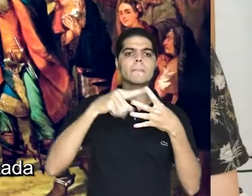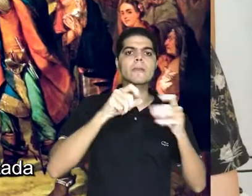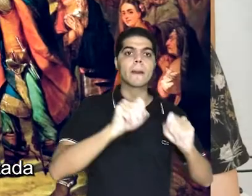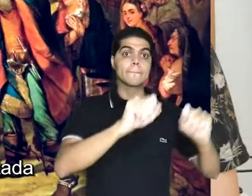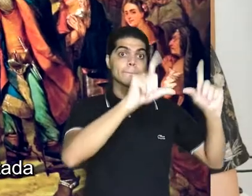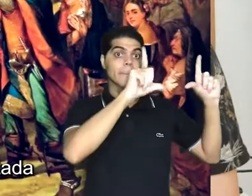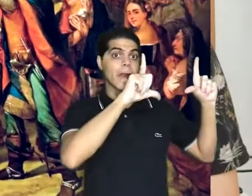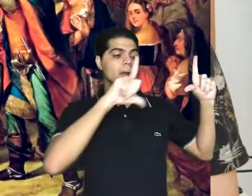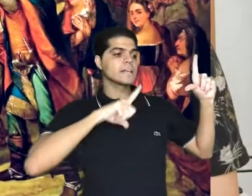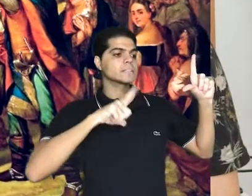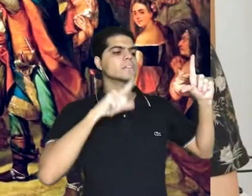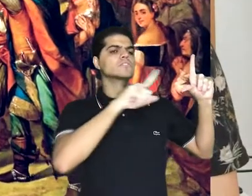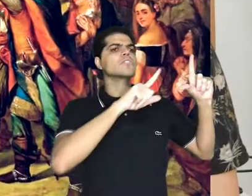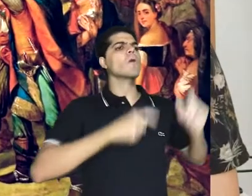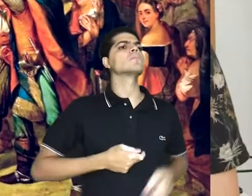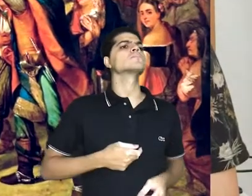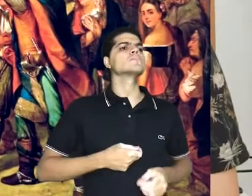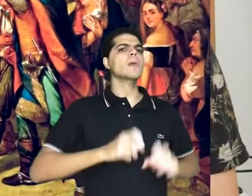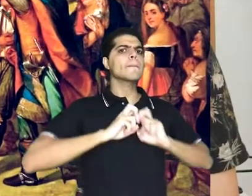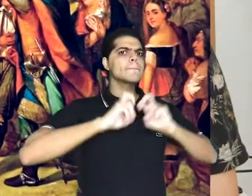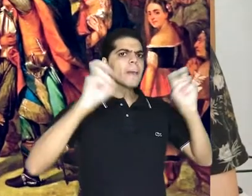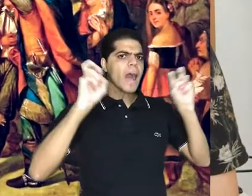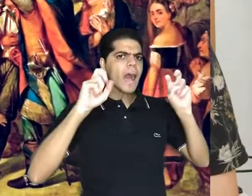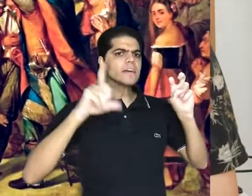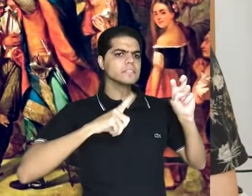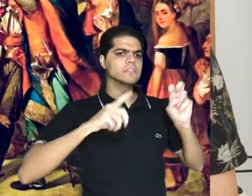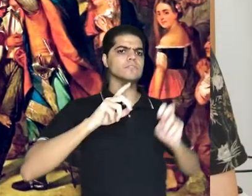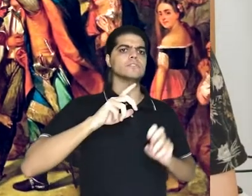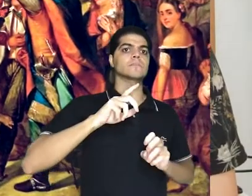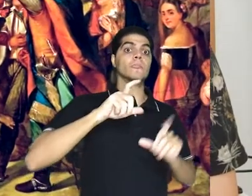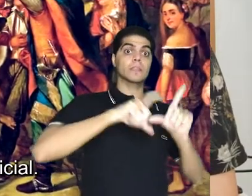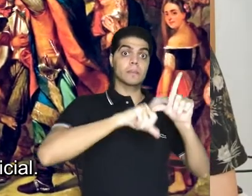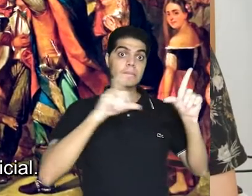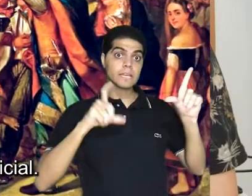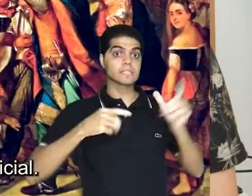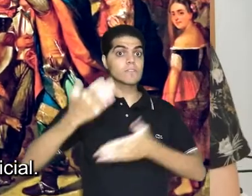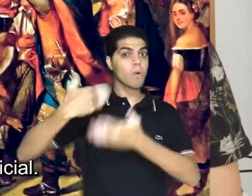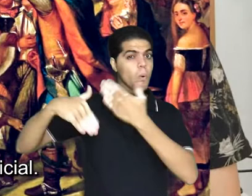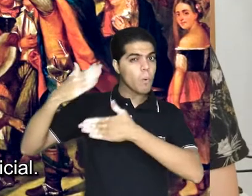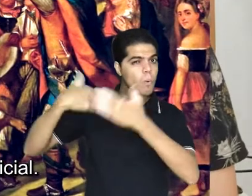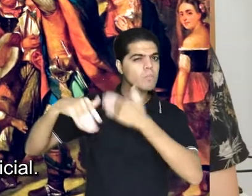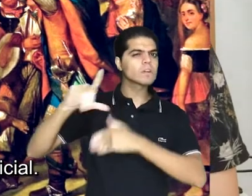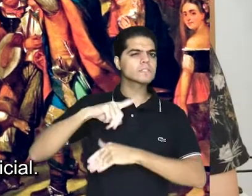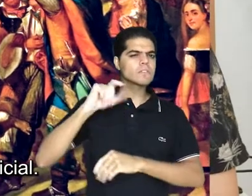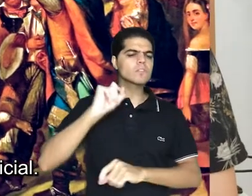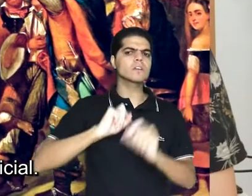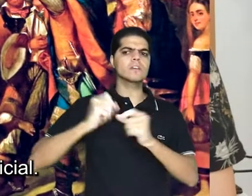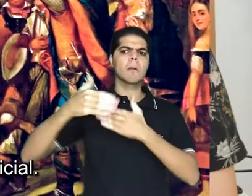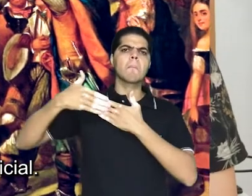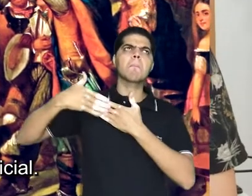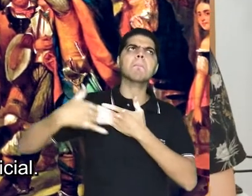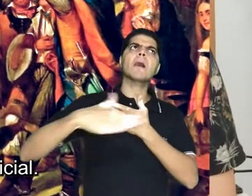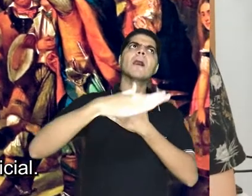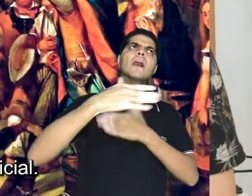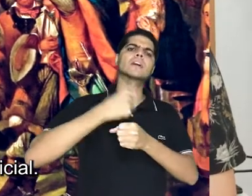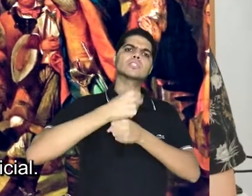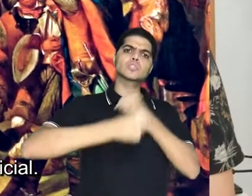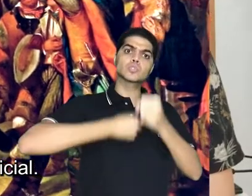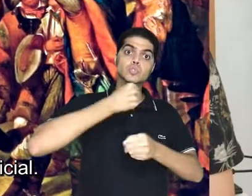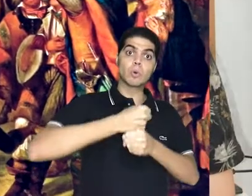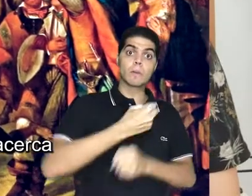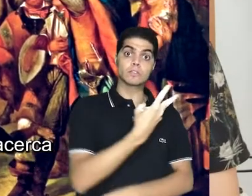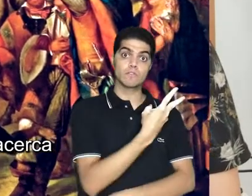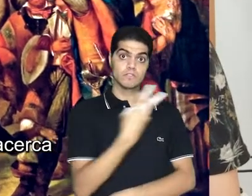proclamação da Independência pintada pelo Renê munroe em 1844 ou seja 22 anos Depois da proclamação